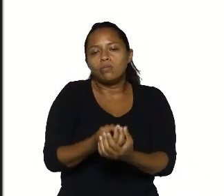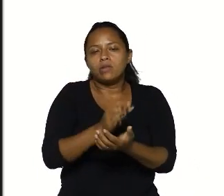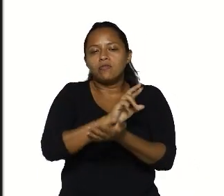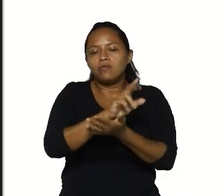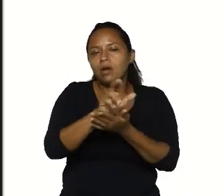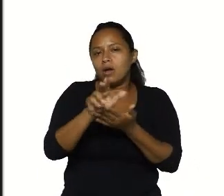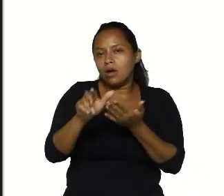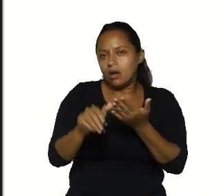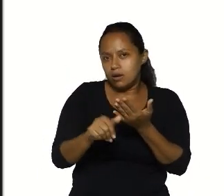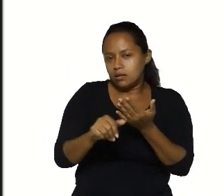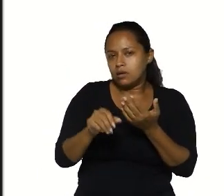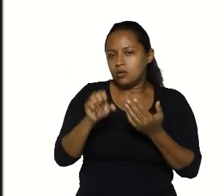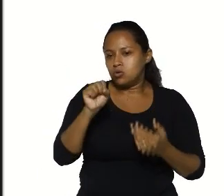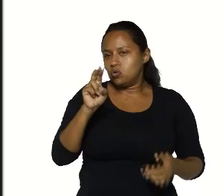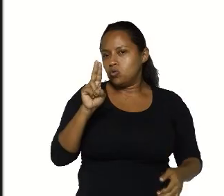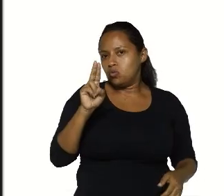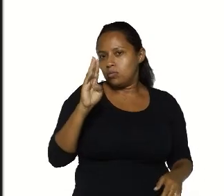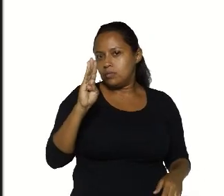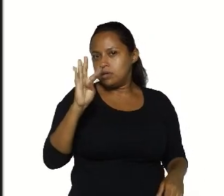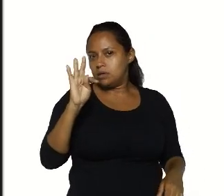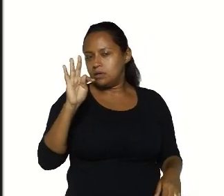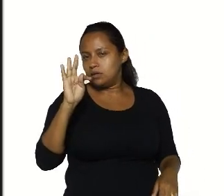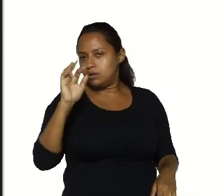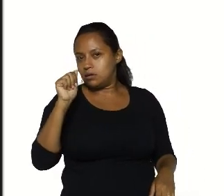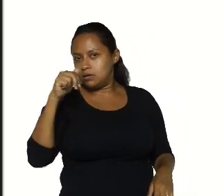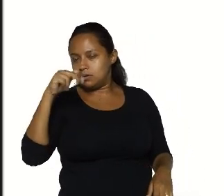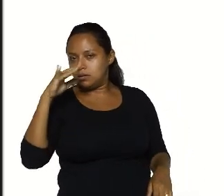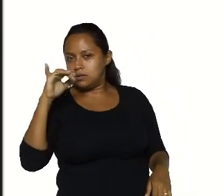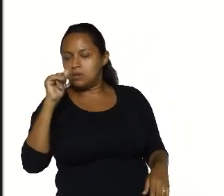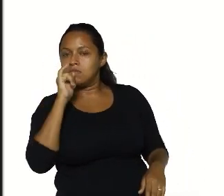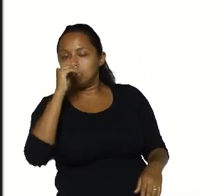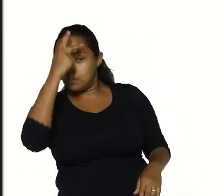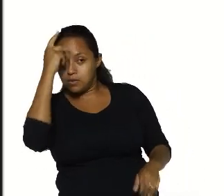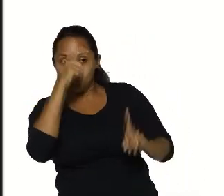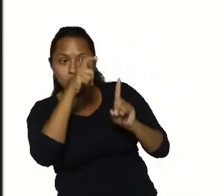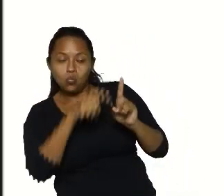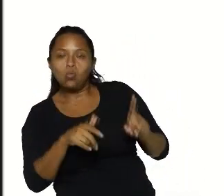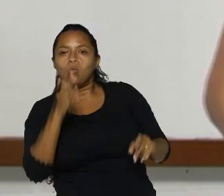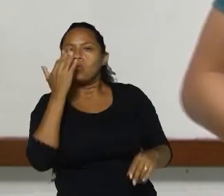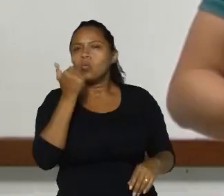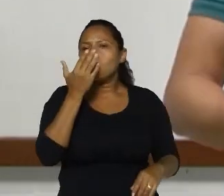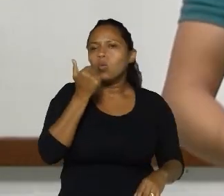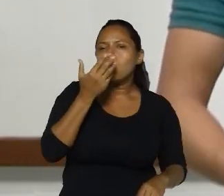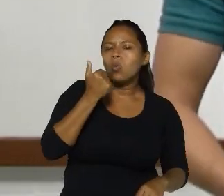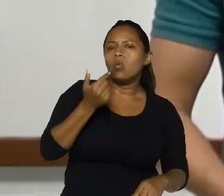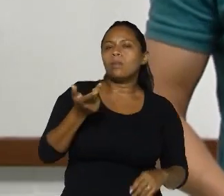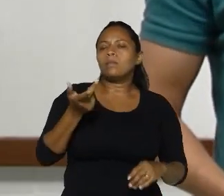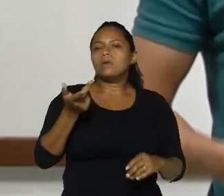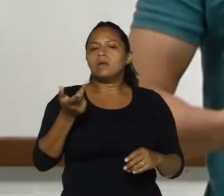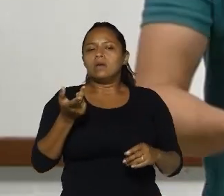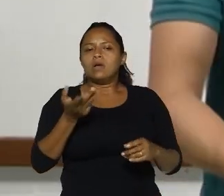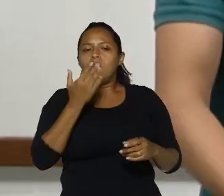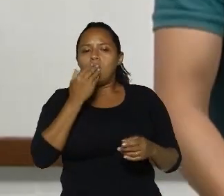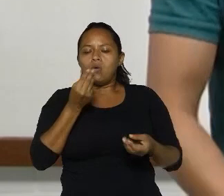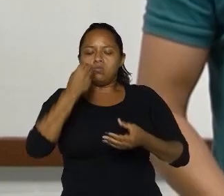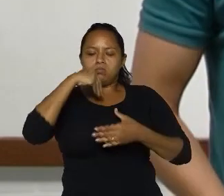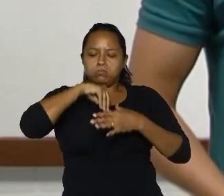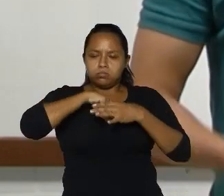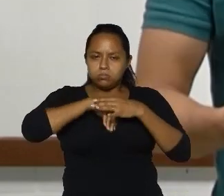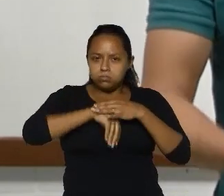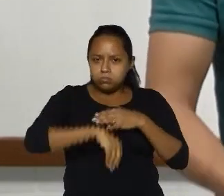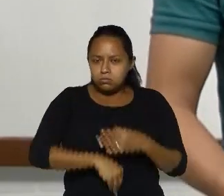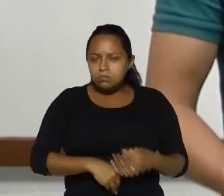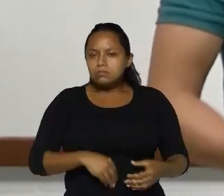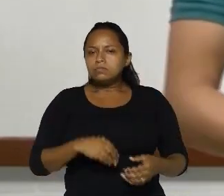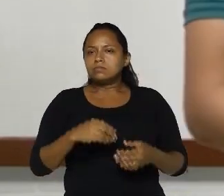várias substâncias. Então, quando alguém ingere um alimento, esse alimento sofre a digestão,